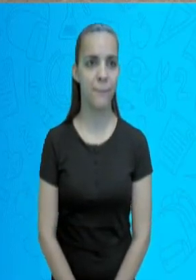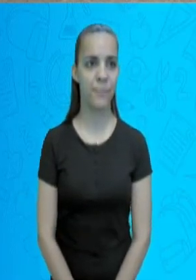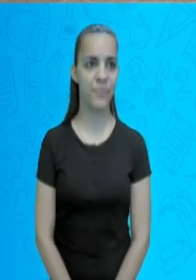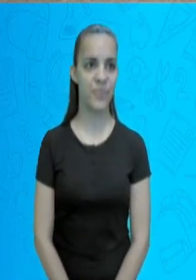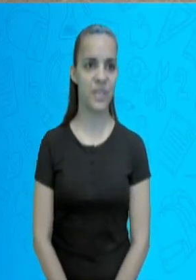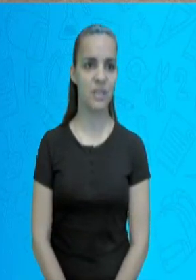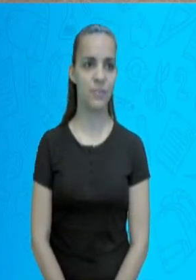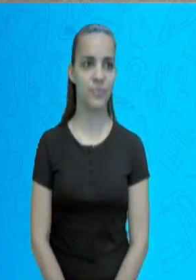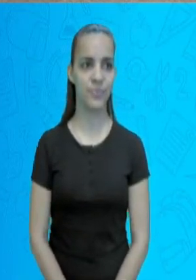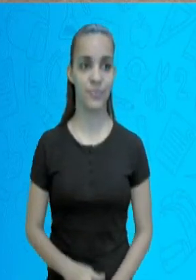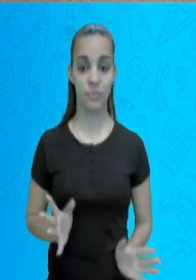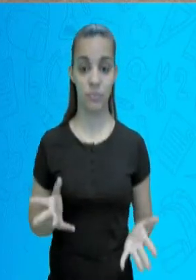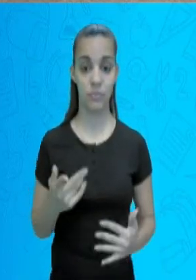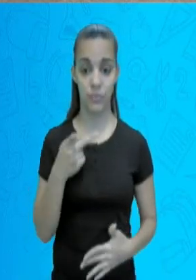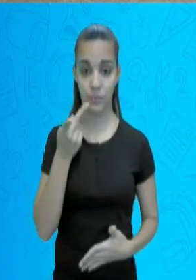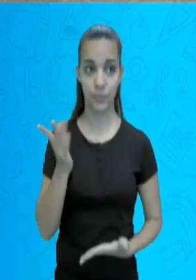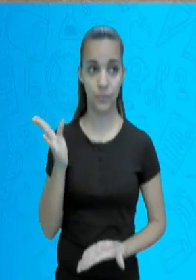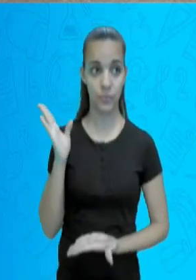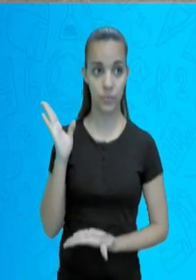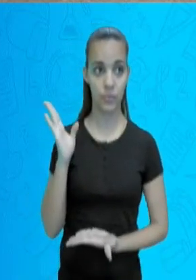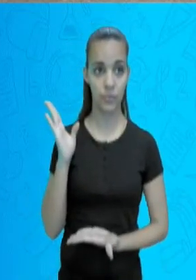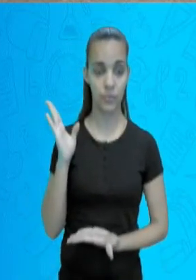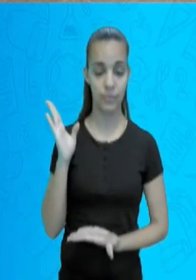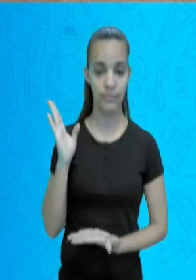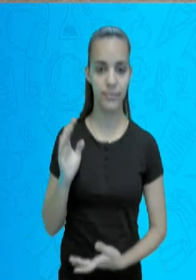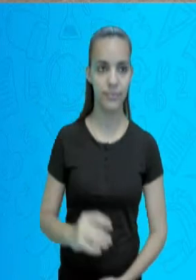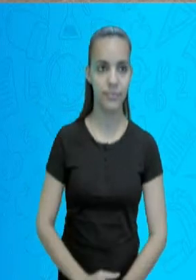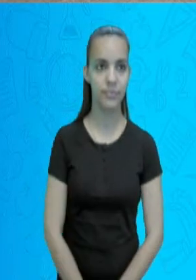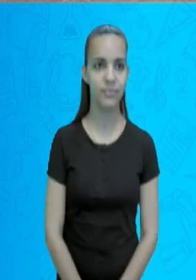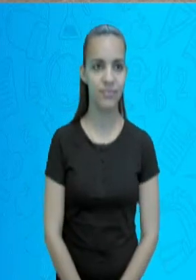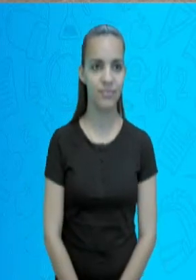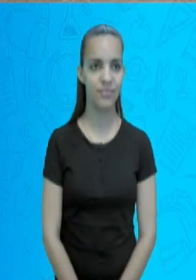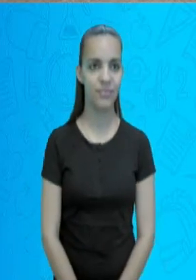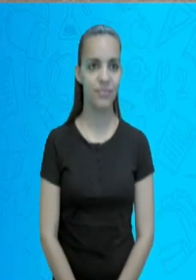Aí nós vamos falar sobre isso agora, né?